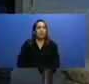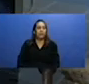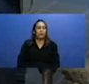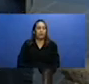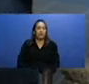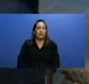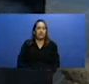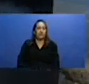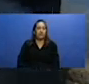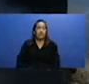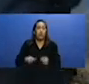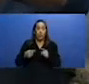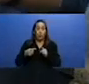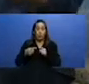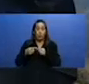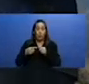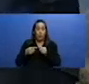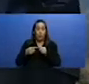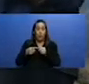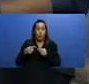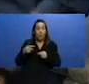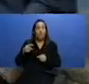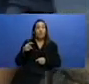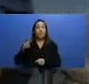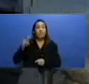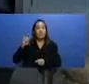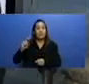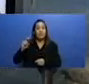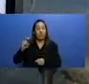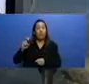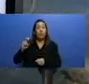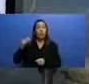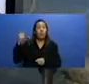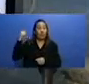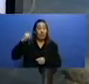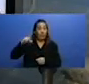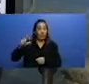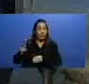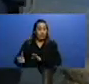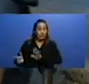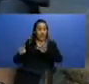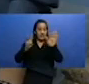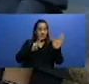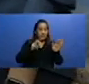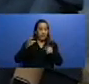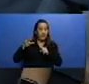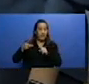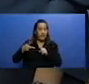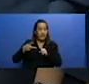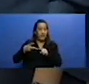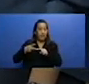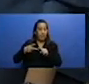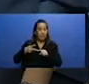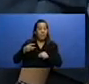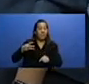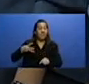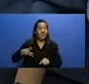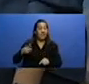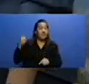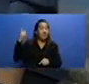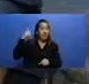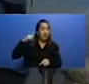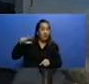e a outra vai treinar 3 vezes. Guarda essa informação. Letra A. Um técnico de natação visitará